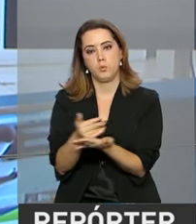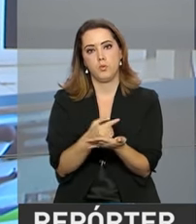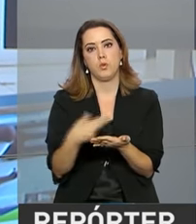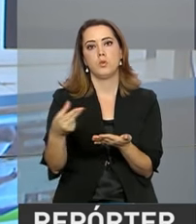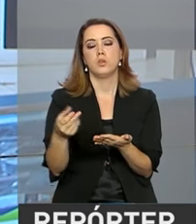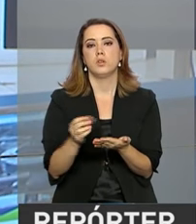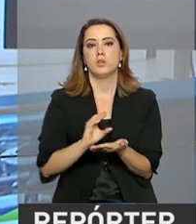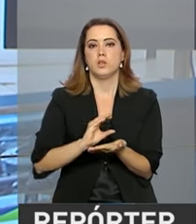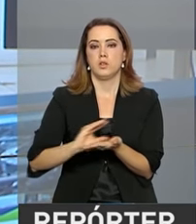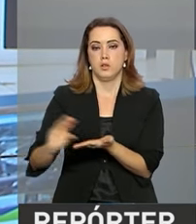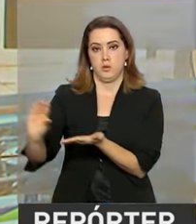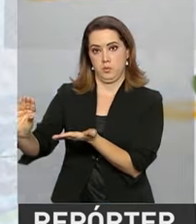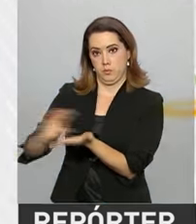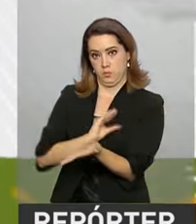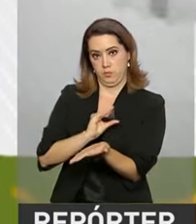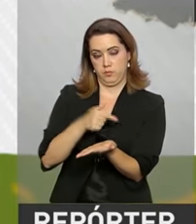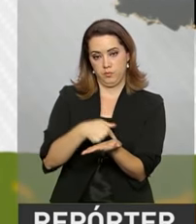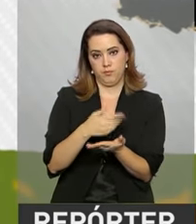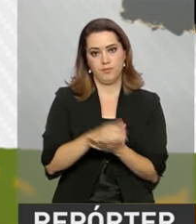investimentos estrangeiros.